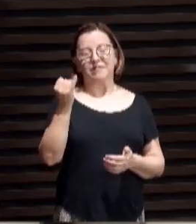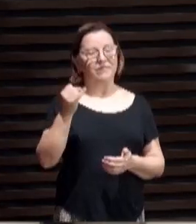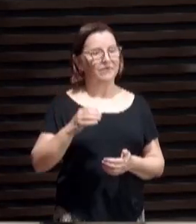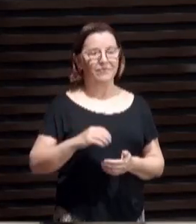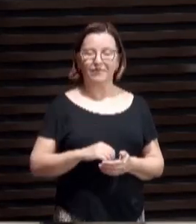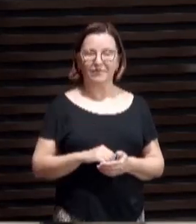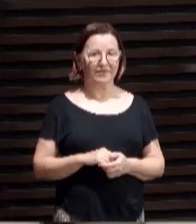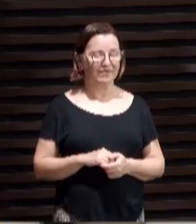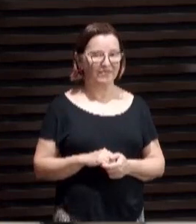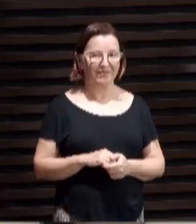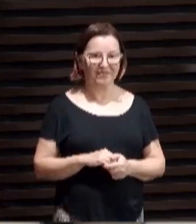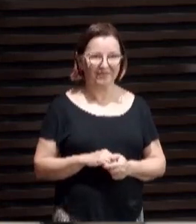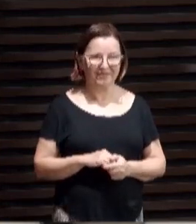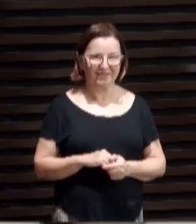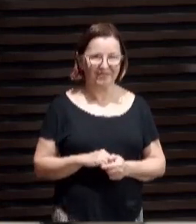É